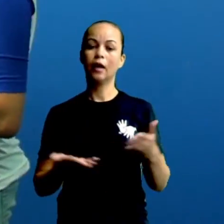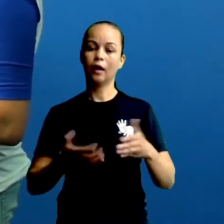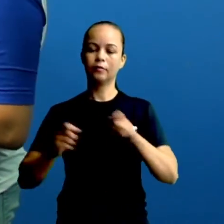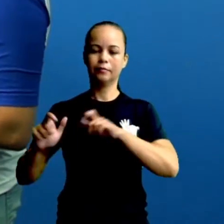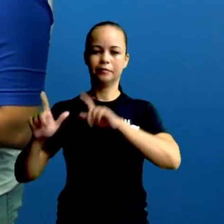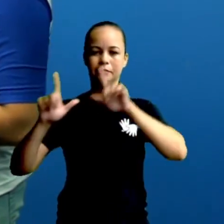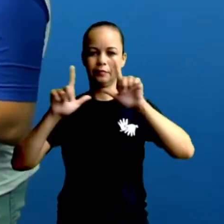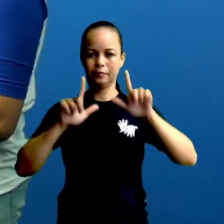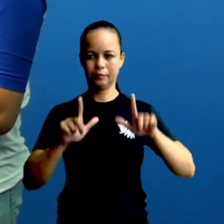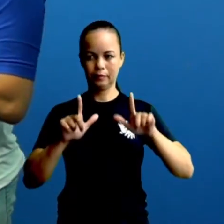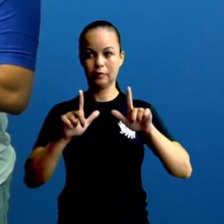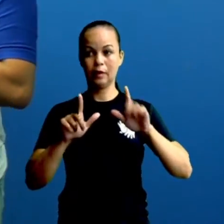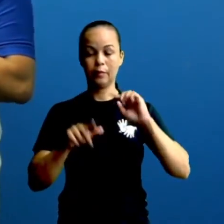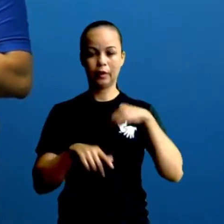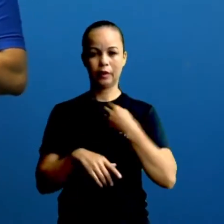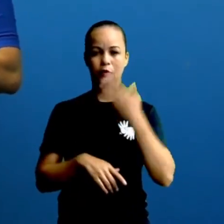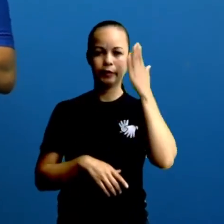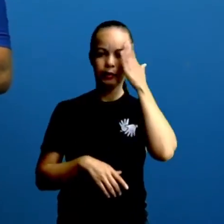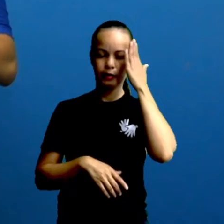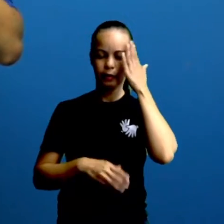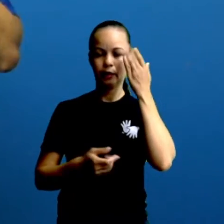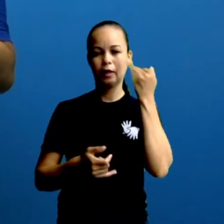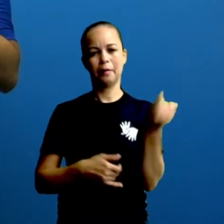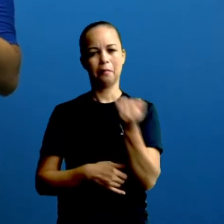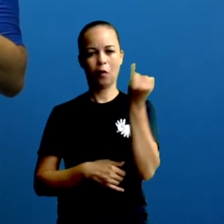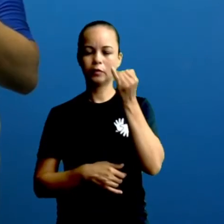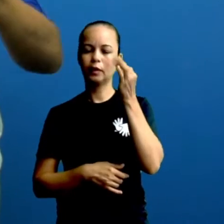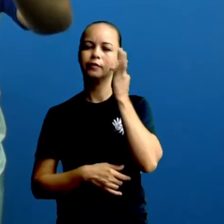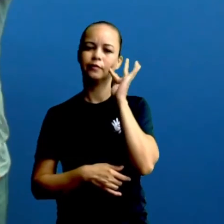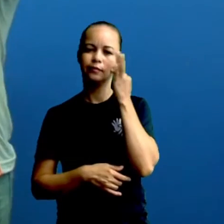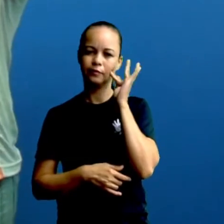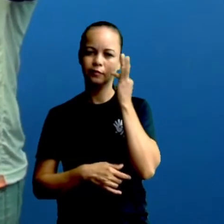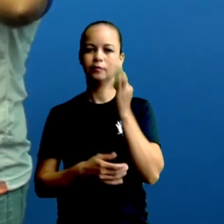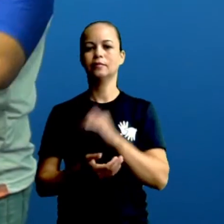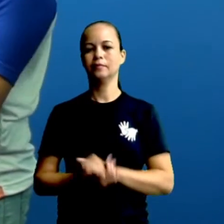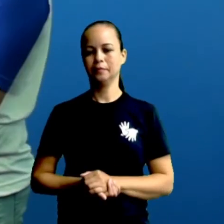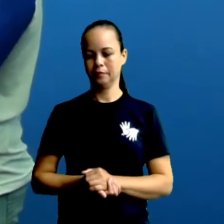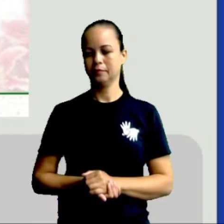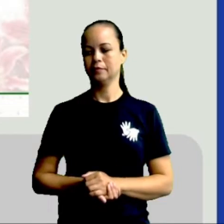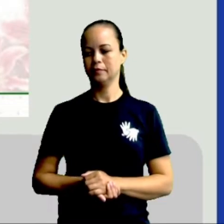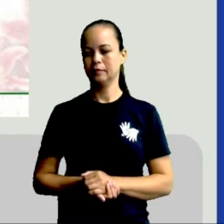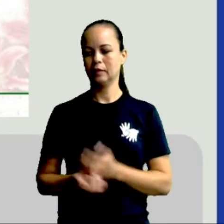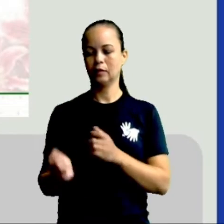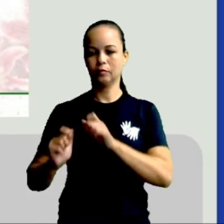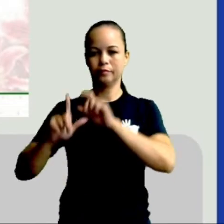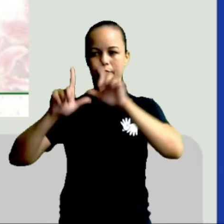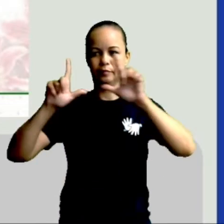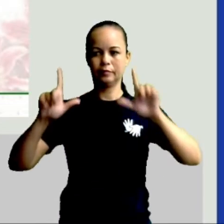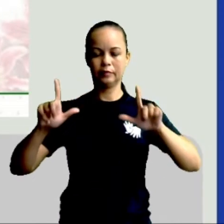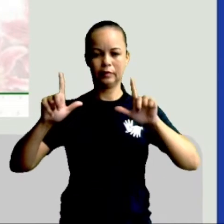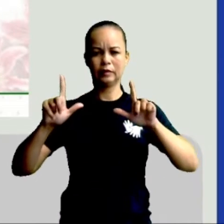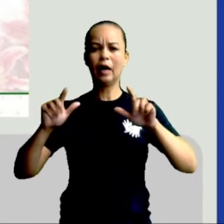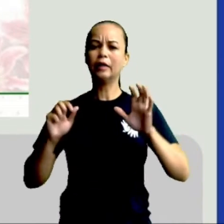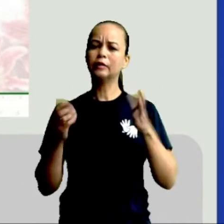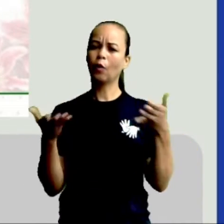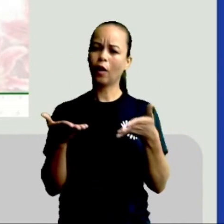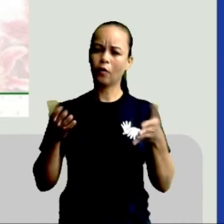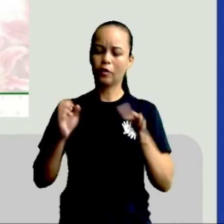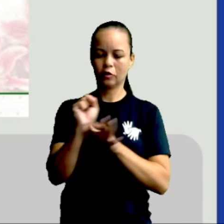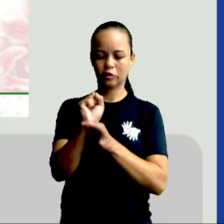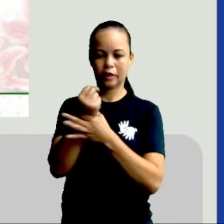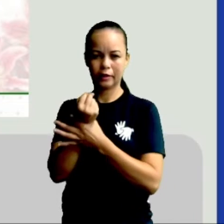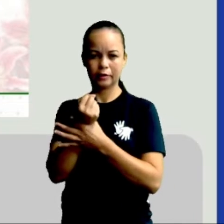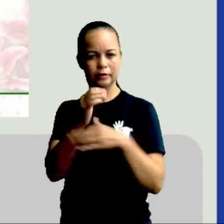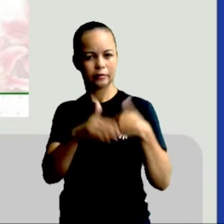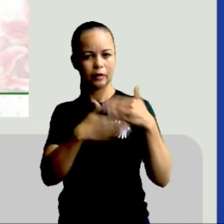gente falar um pouquinho sobre a importância dos frutos. Abra essa imagem aí, por favor, produção, para que a gente possa justamente garantir a